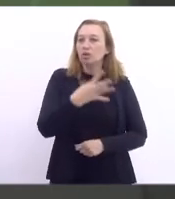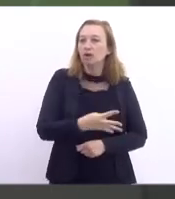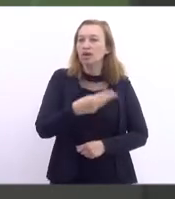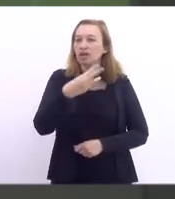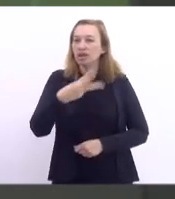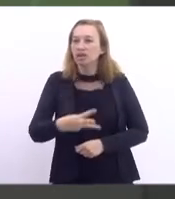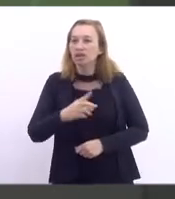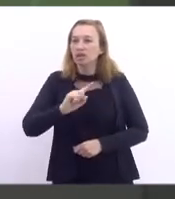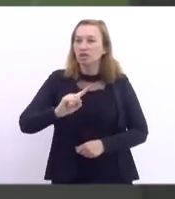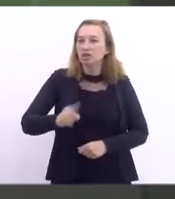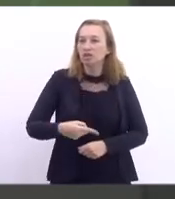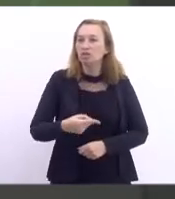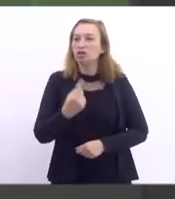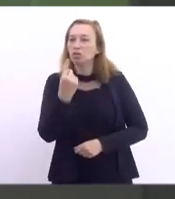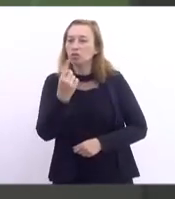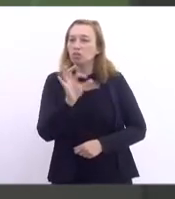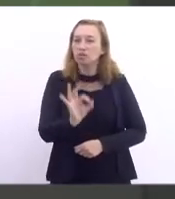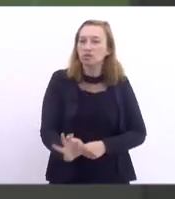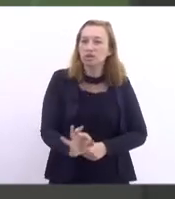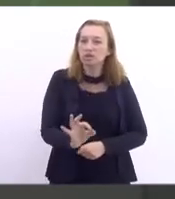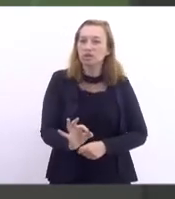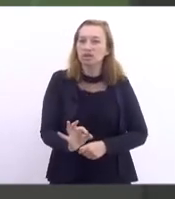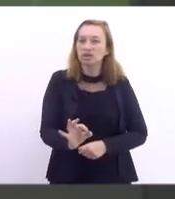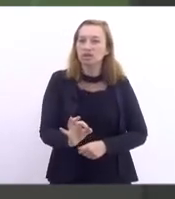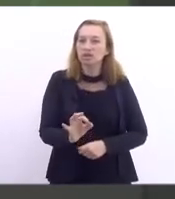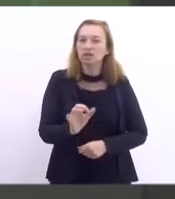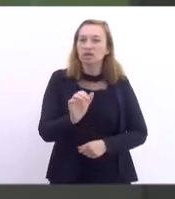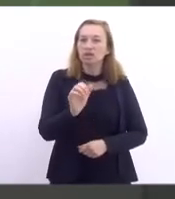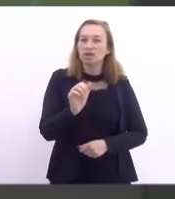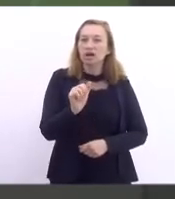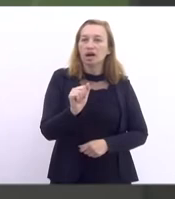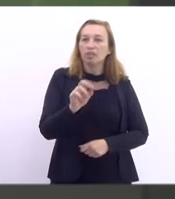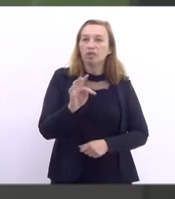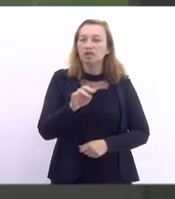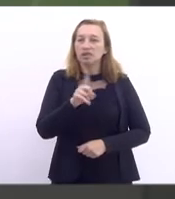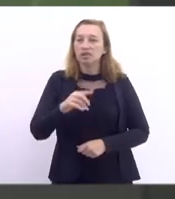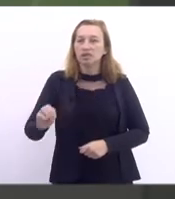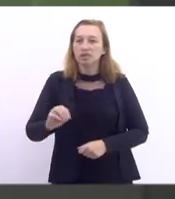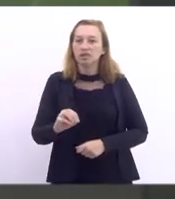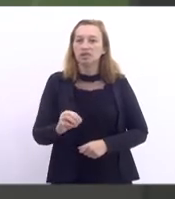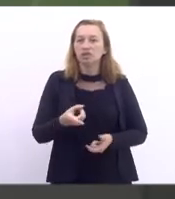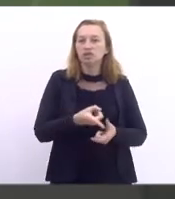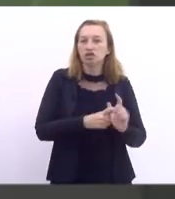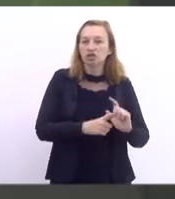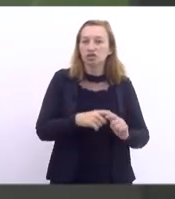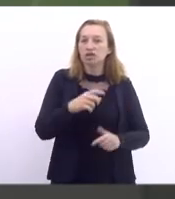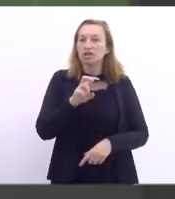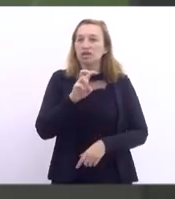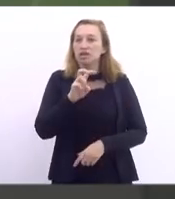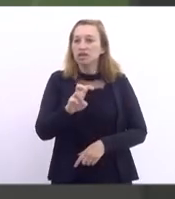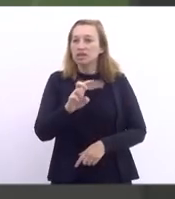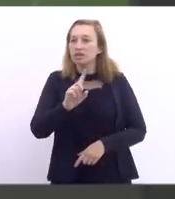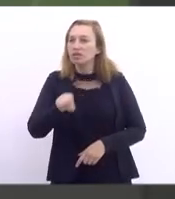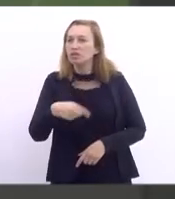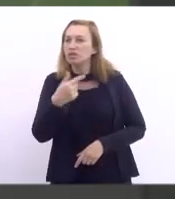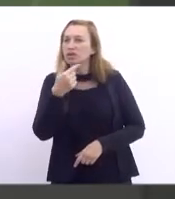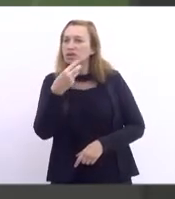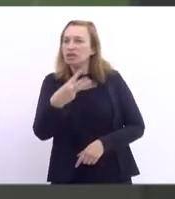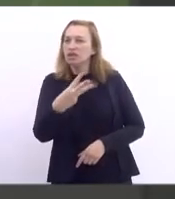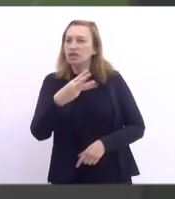43,1 por cento foi para amortização de dívida 5,3 milhões